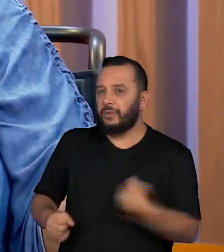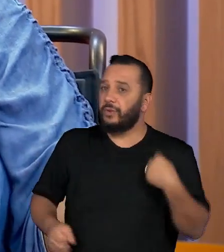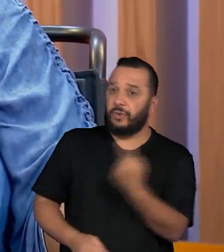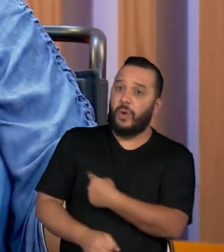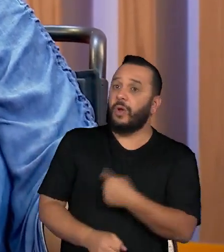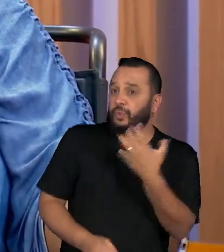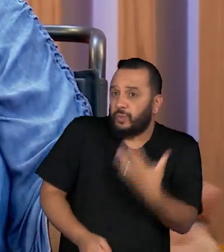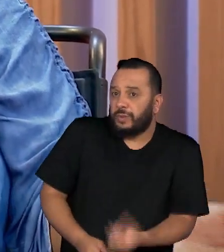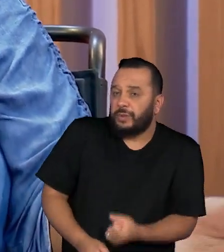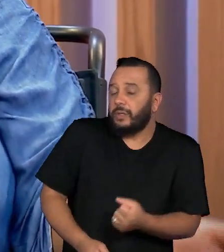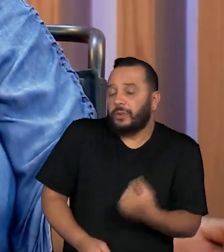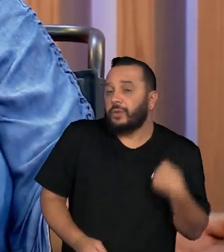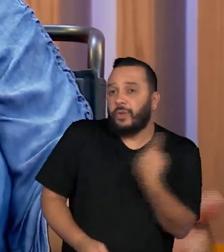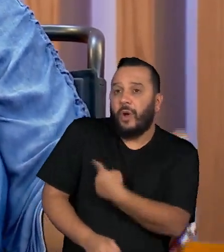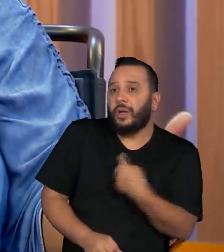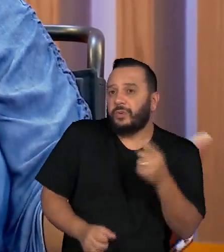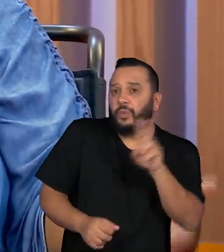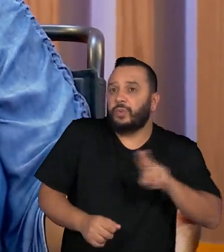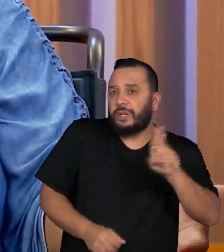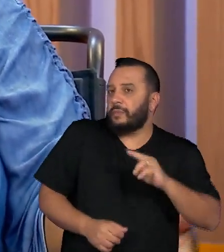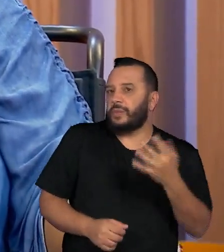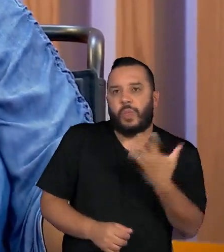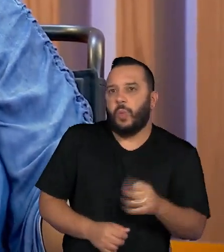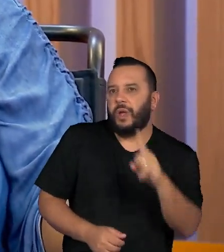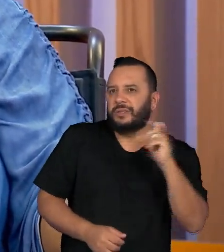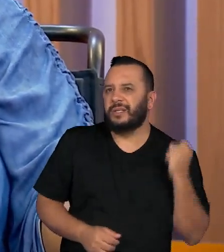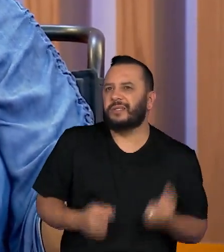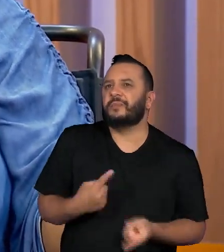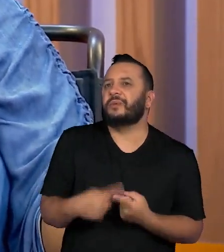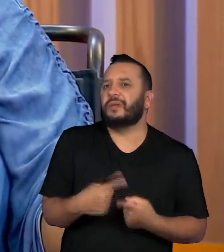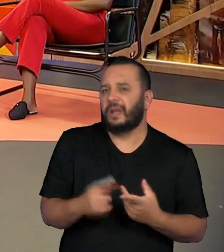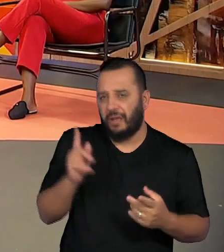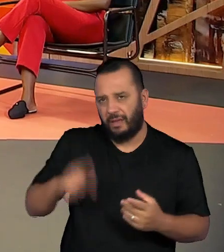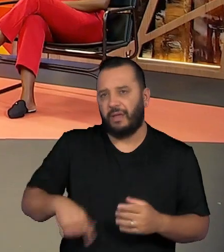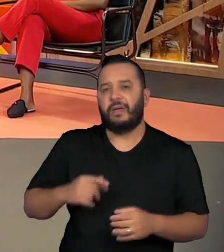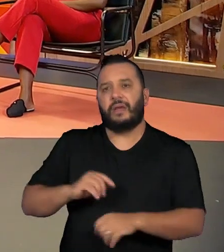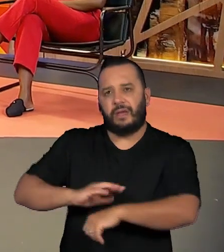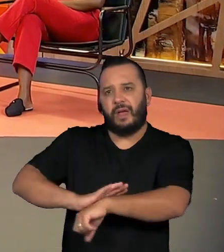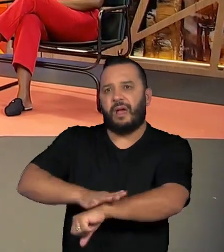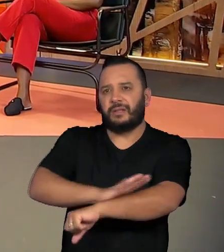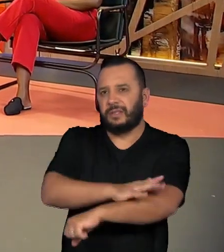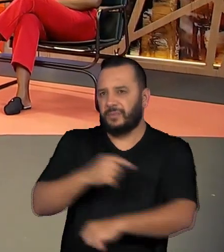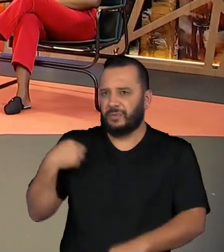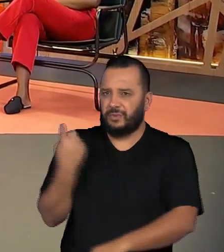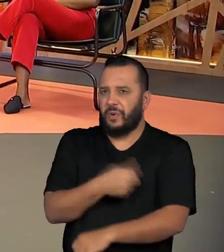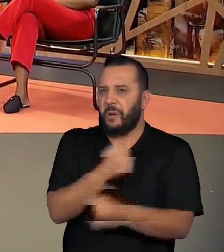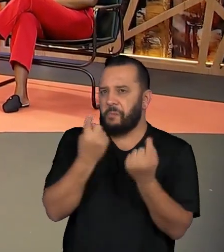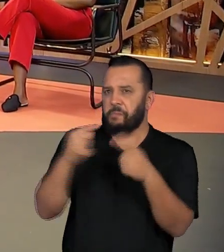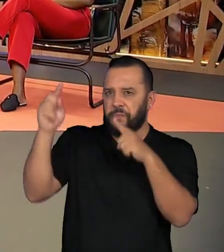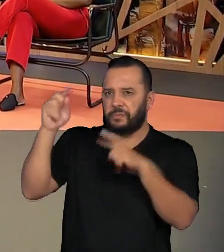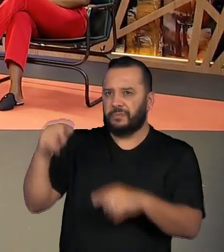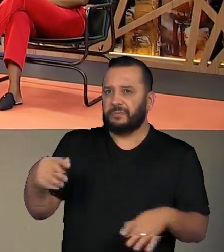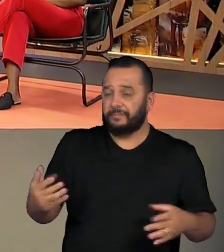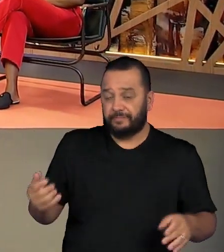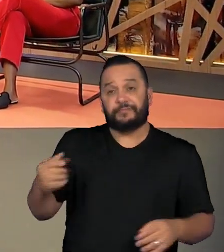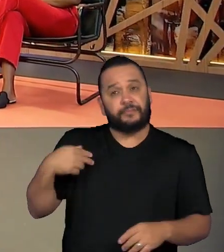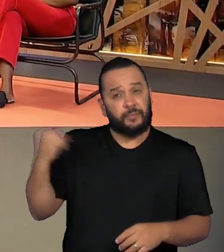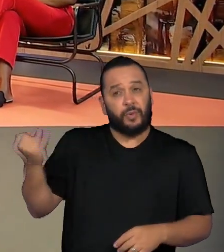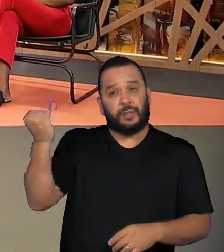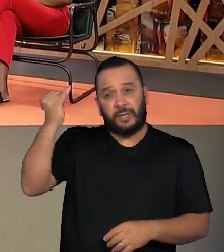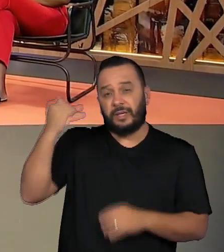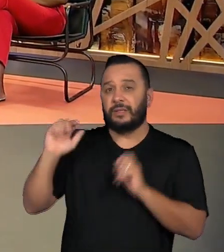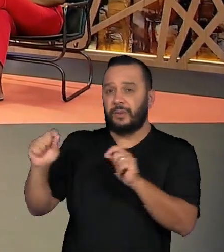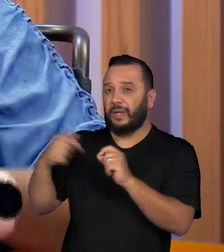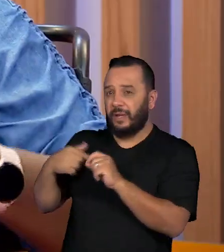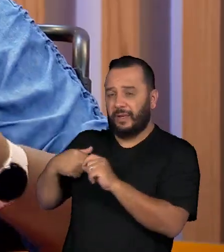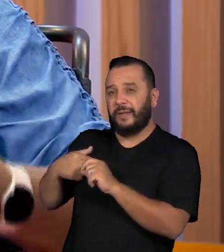usamos, não. Efeitos do racismo que a gente ainda precisa combater. Então, eu acho que a importância da ancestralidade está